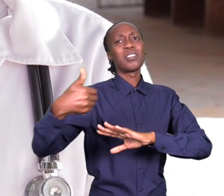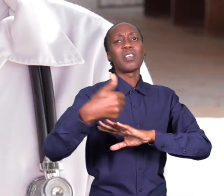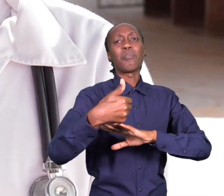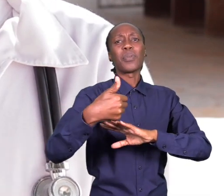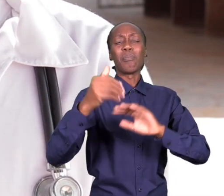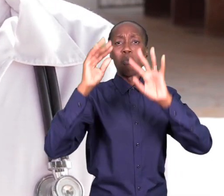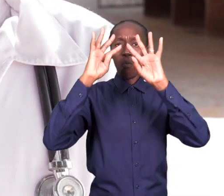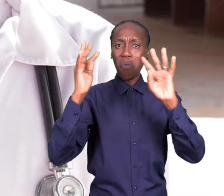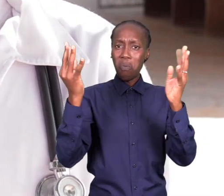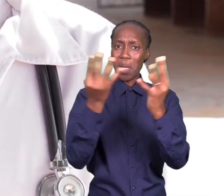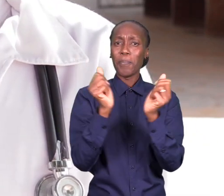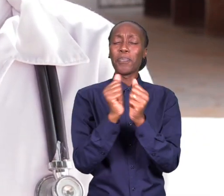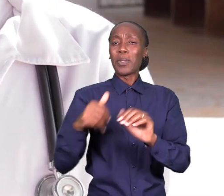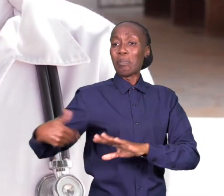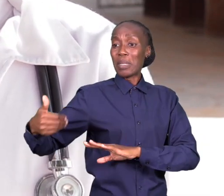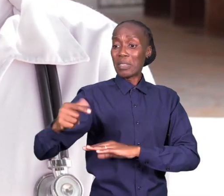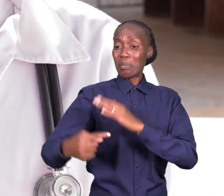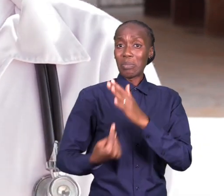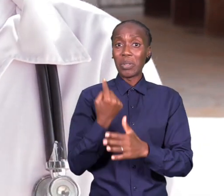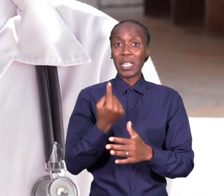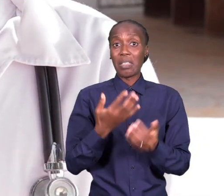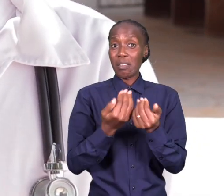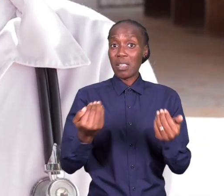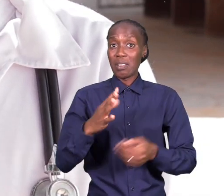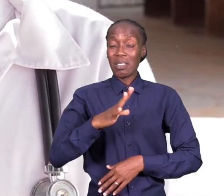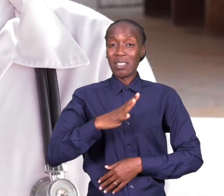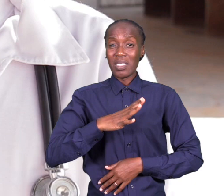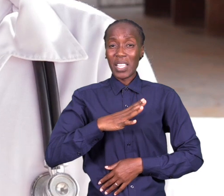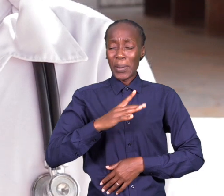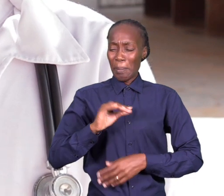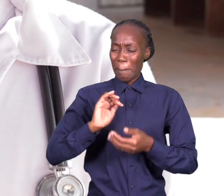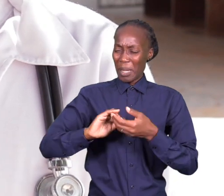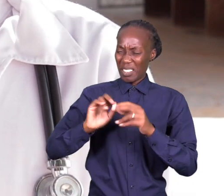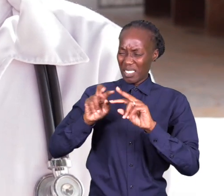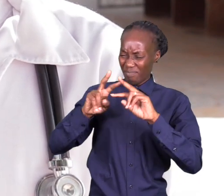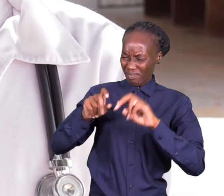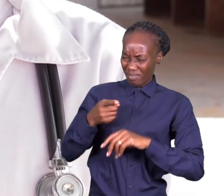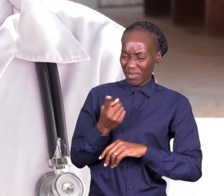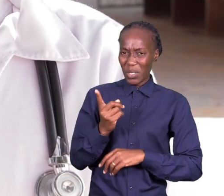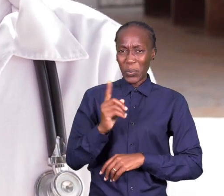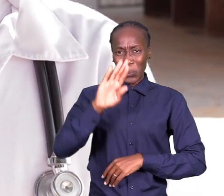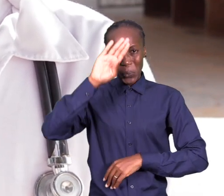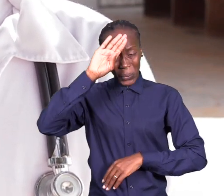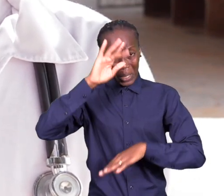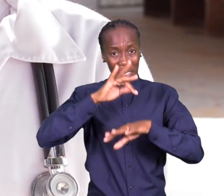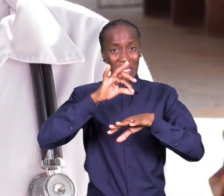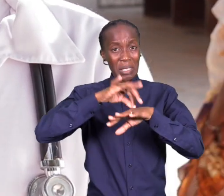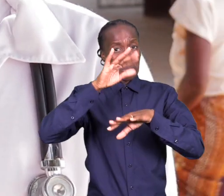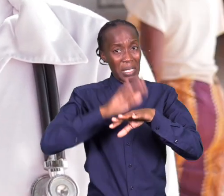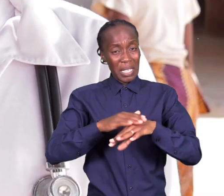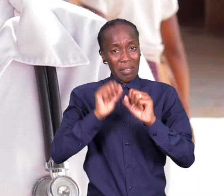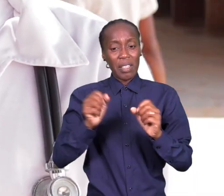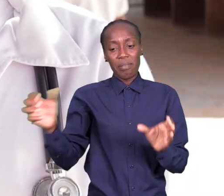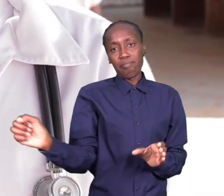sanitária se a criança apresentar algum sinal de sintoma de malária. E também é